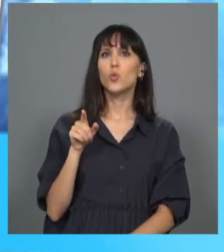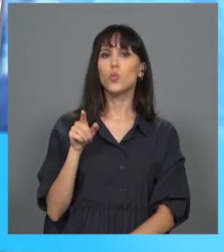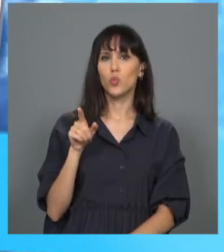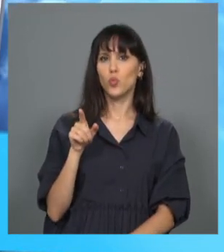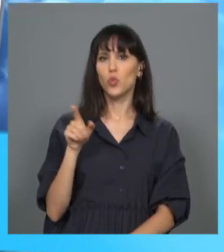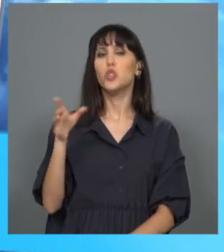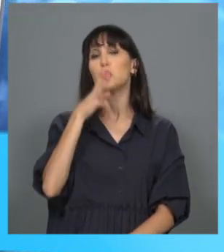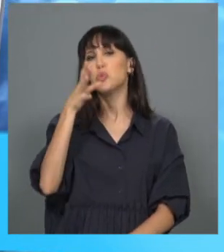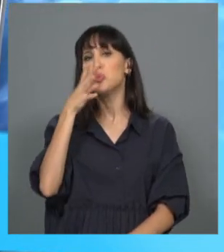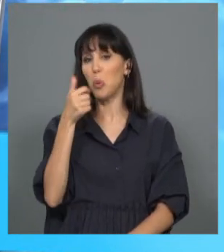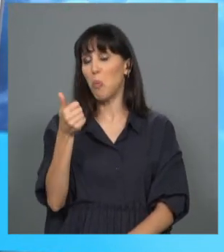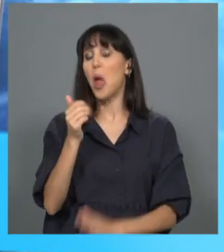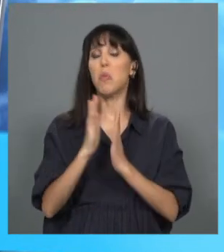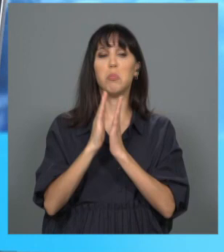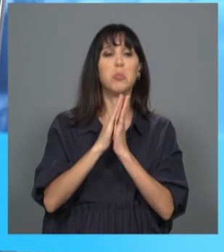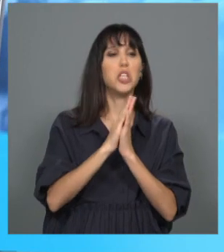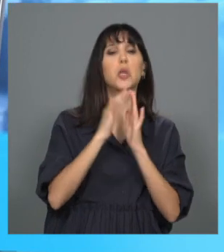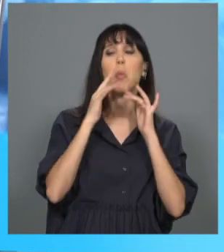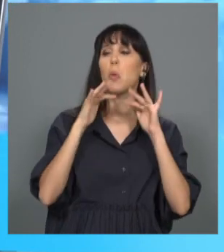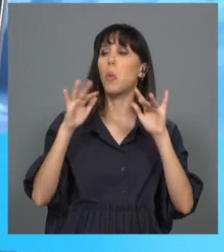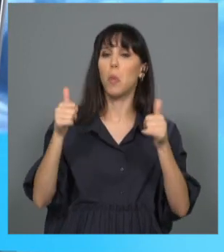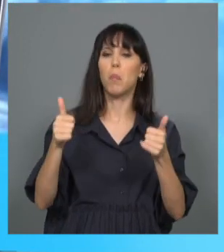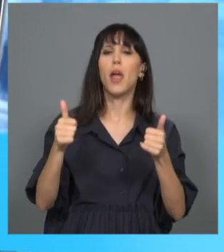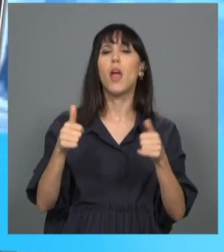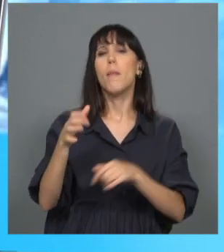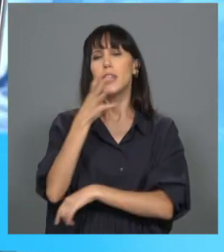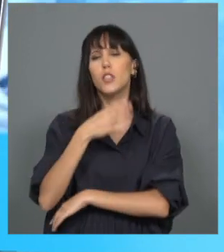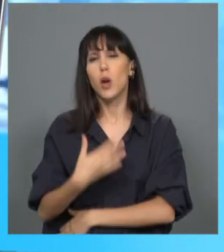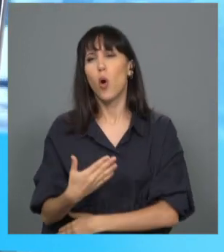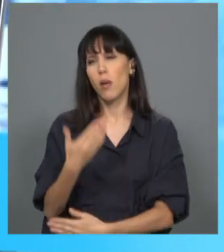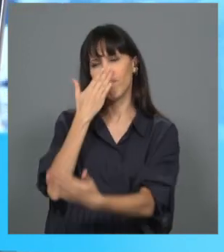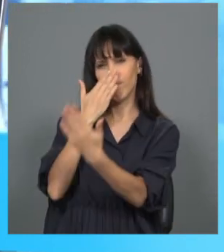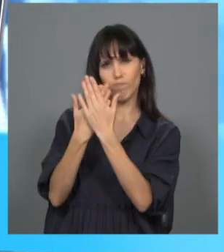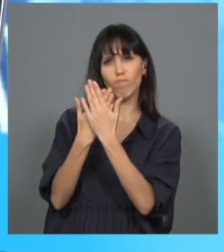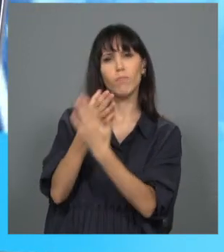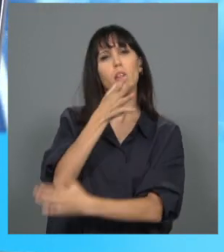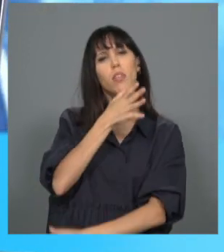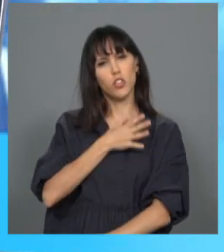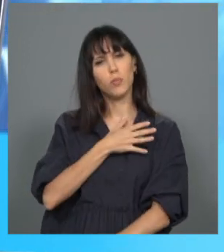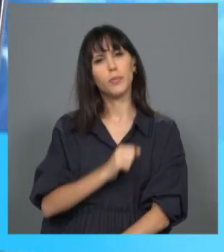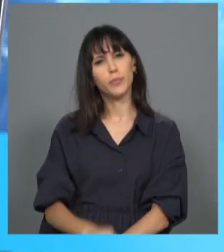pregas muito bem lá na missa, não é para toda a gente, mas diz-me aqui agora, cara a cara,